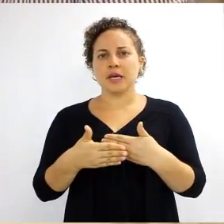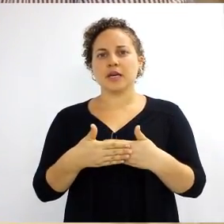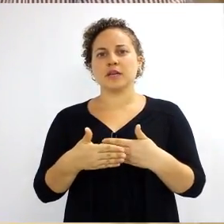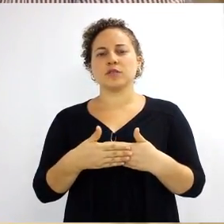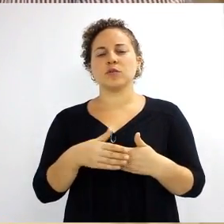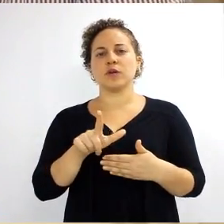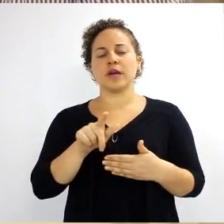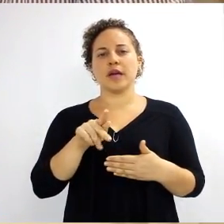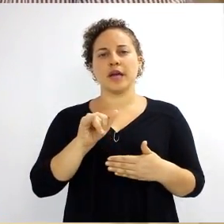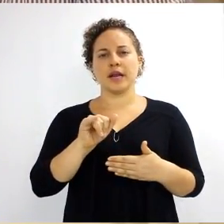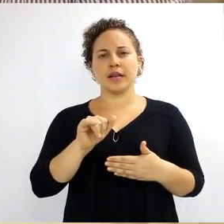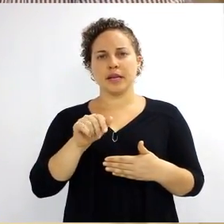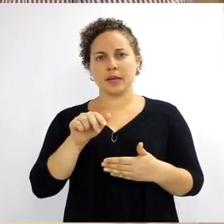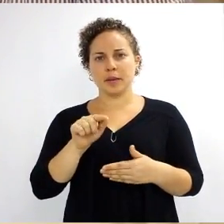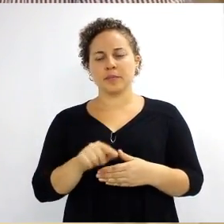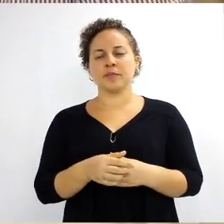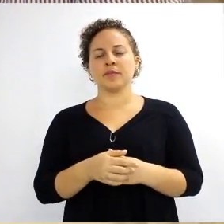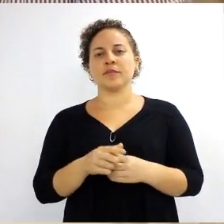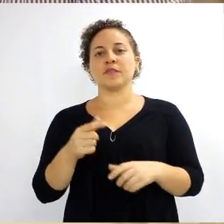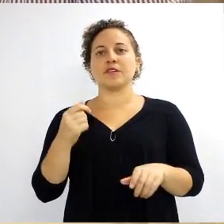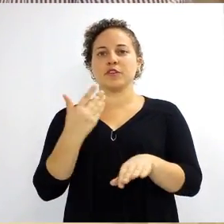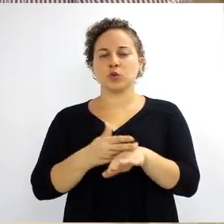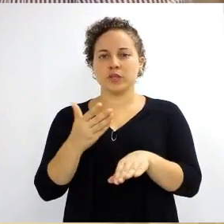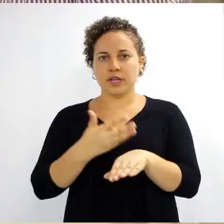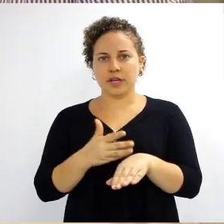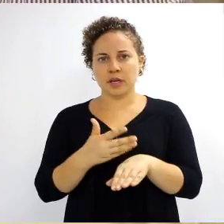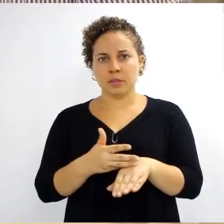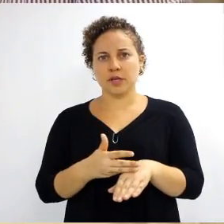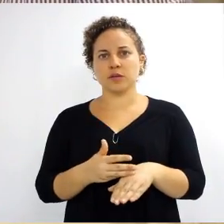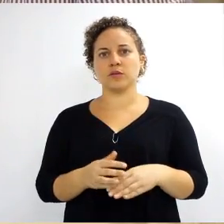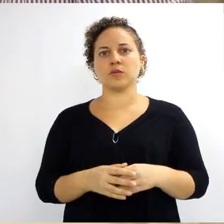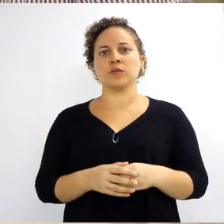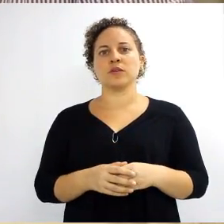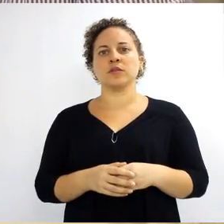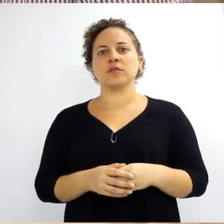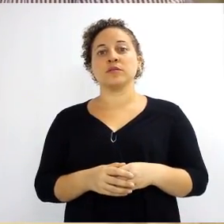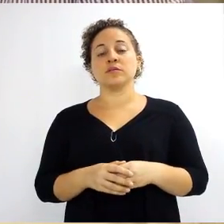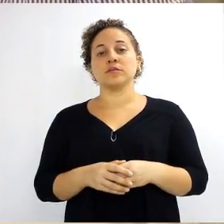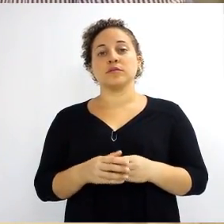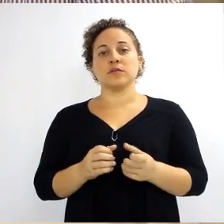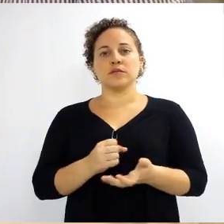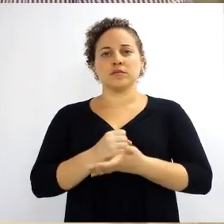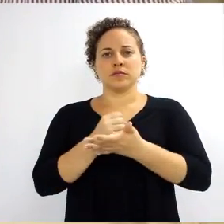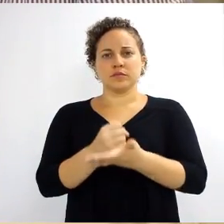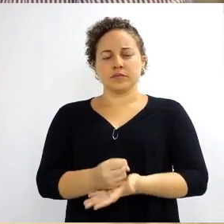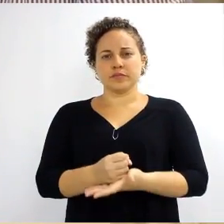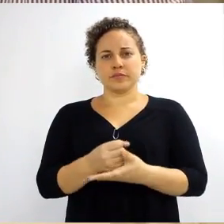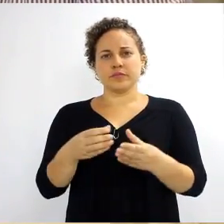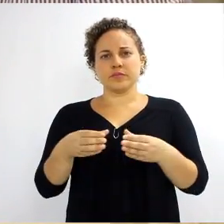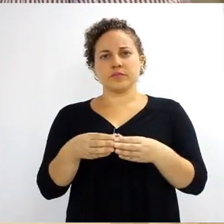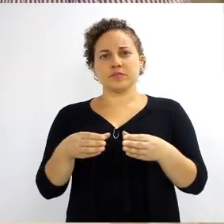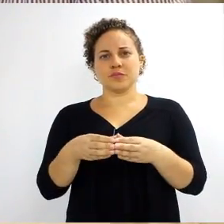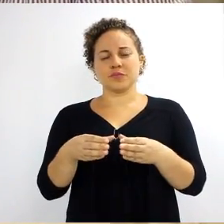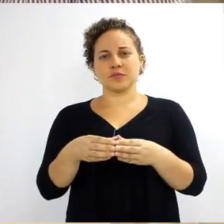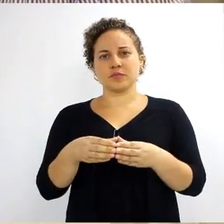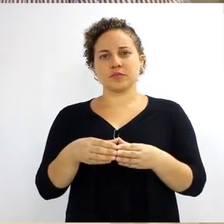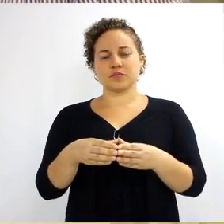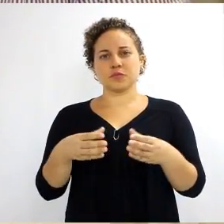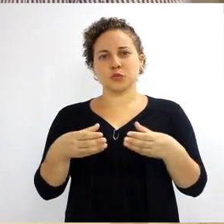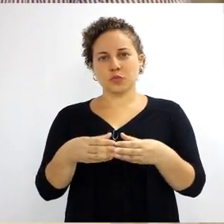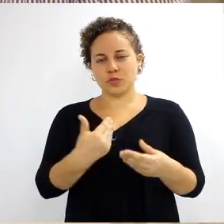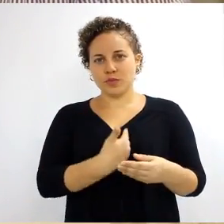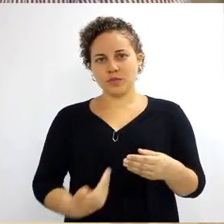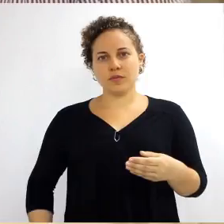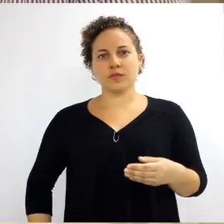L ponto, quando é feito esse treinamento ali. Nós contamos também com a colaboração também do Corpo de Bombeiros do Estado de Pernambuco, e nós